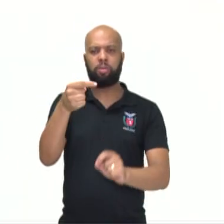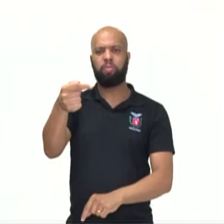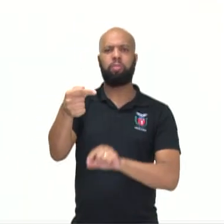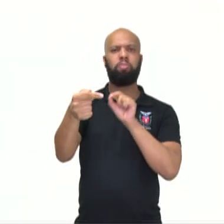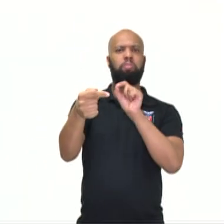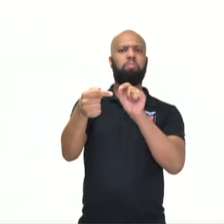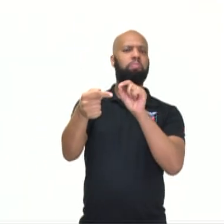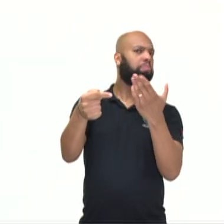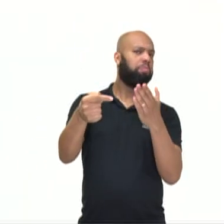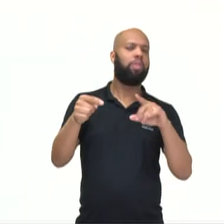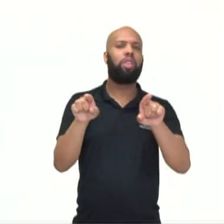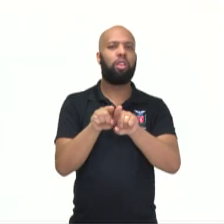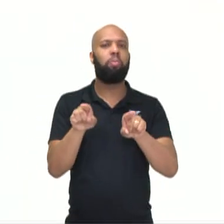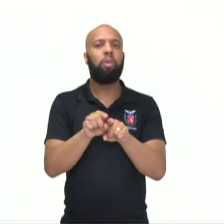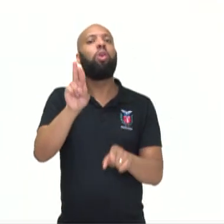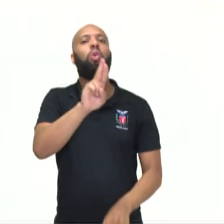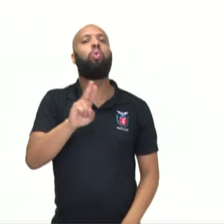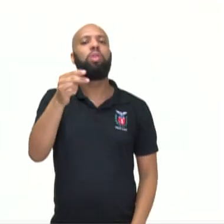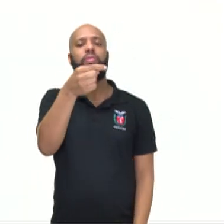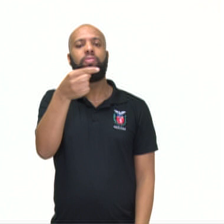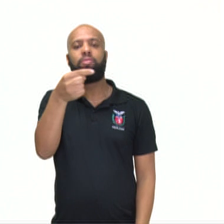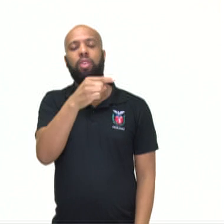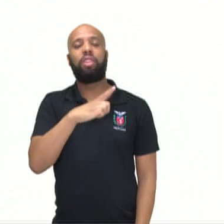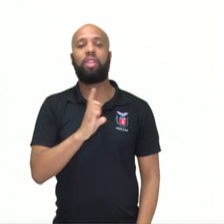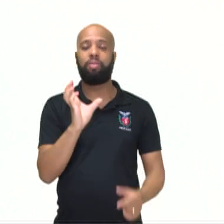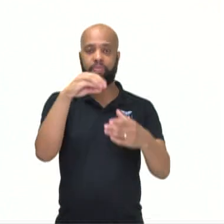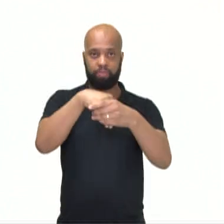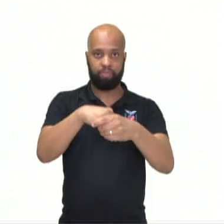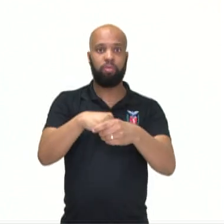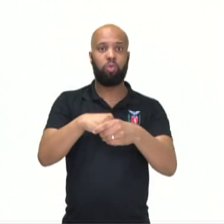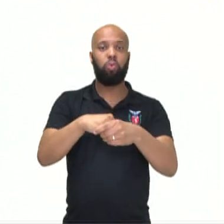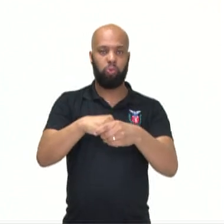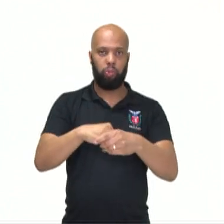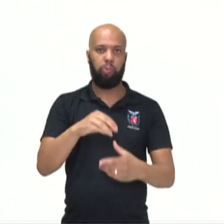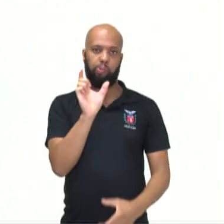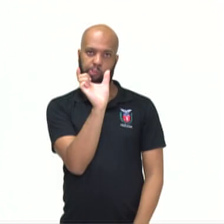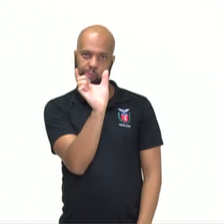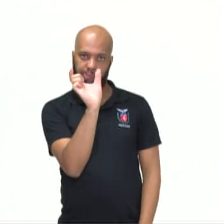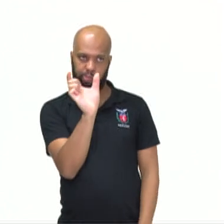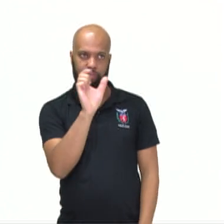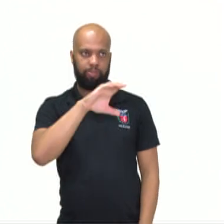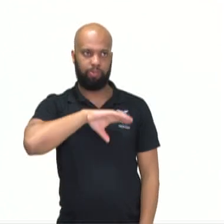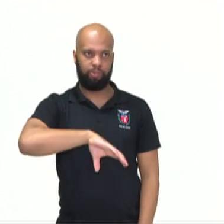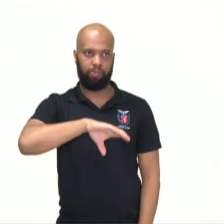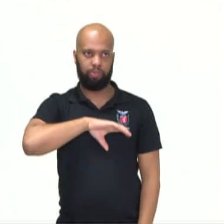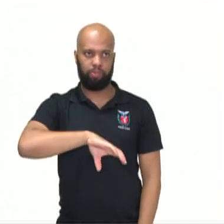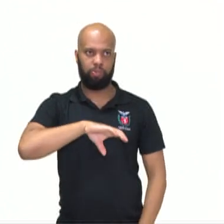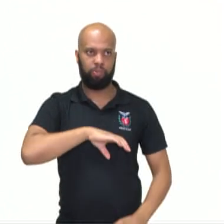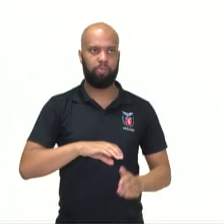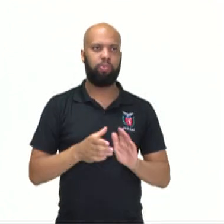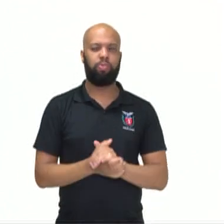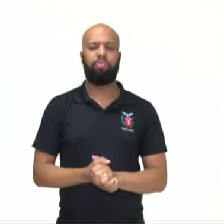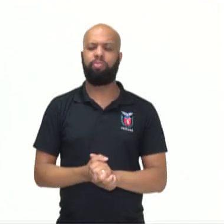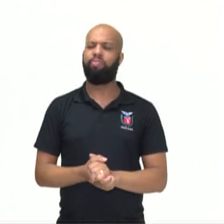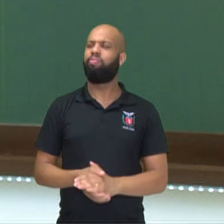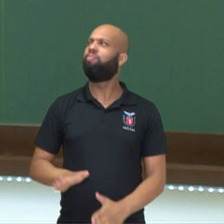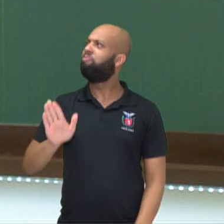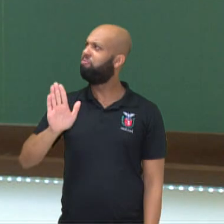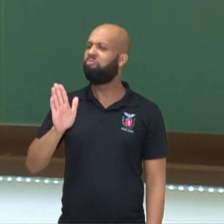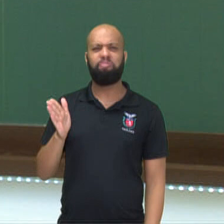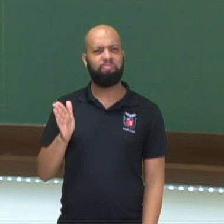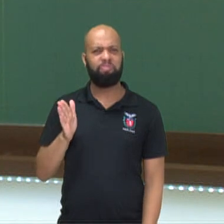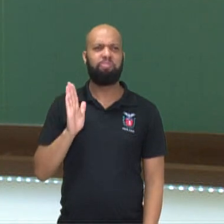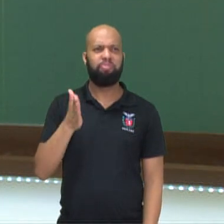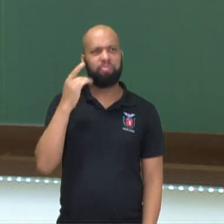hífen, utilizar o hífen em palavras da língua portuguesa. E agora?